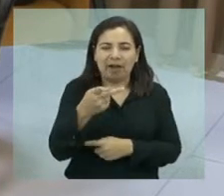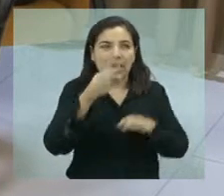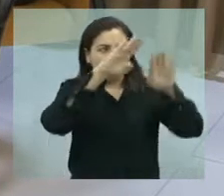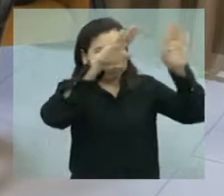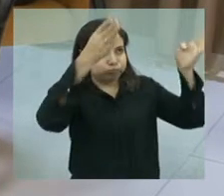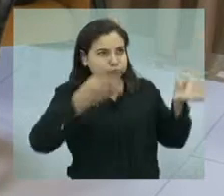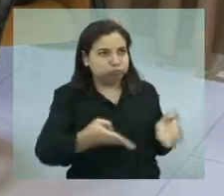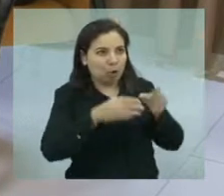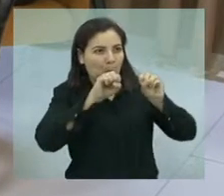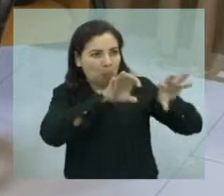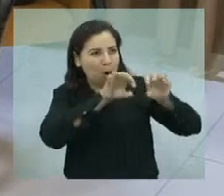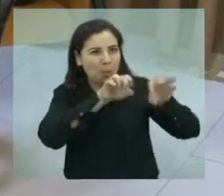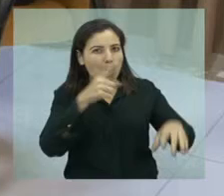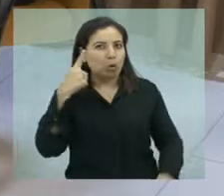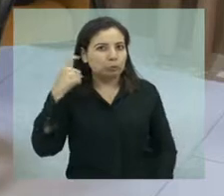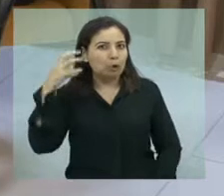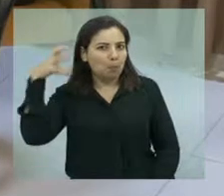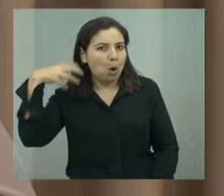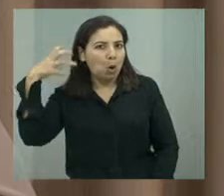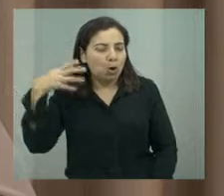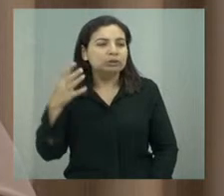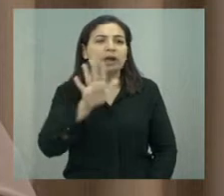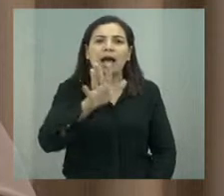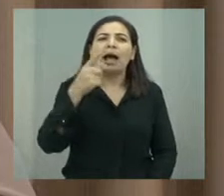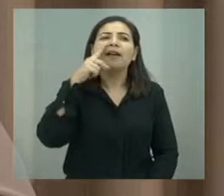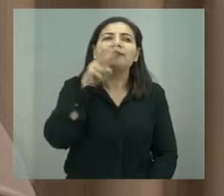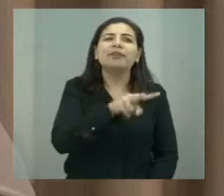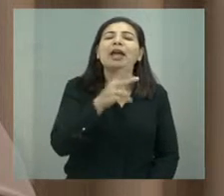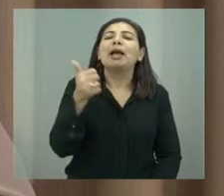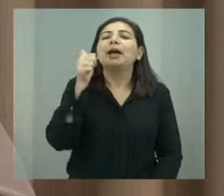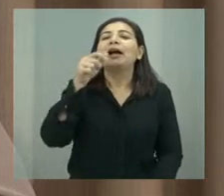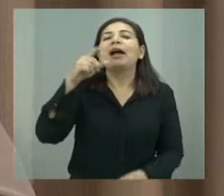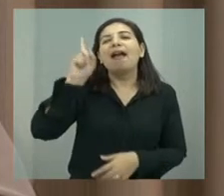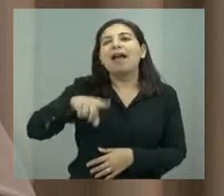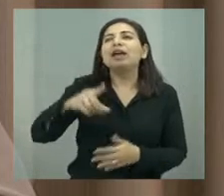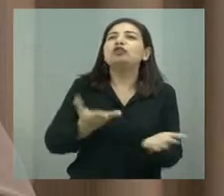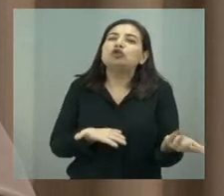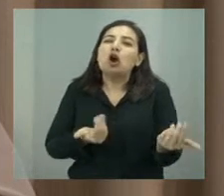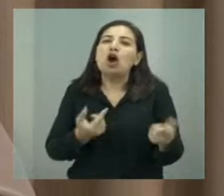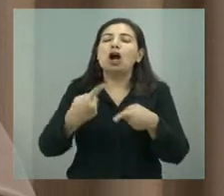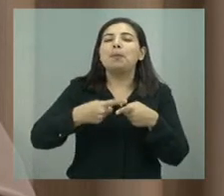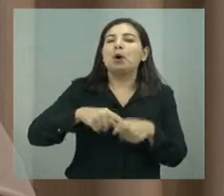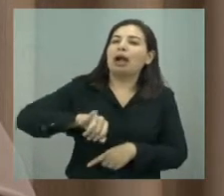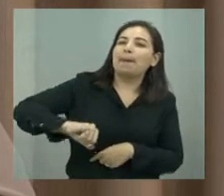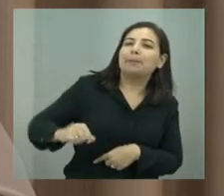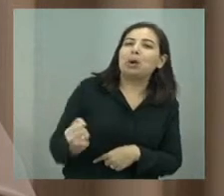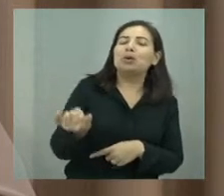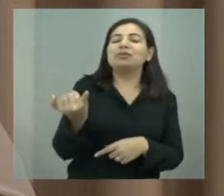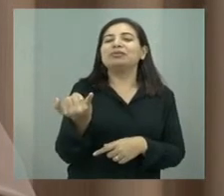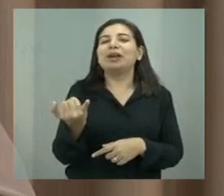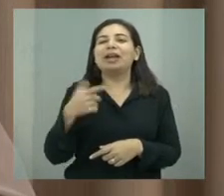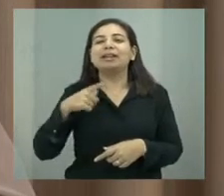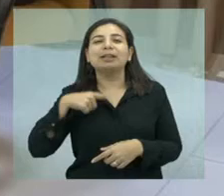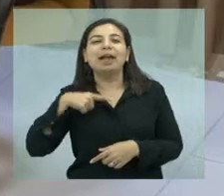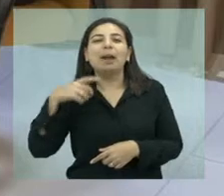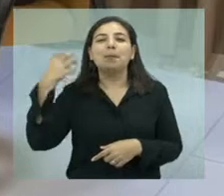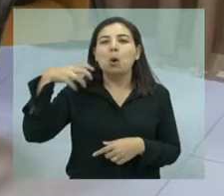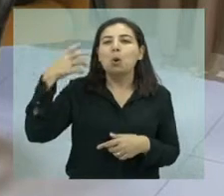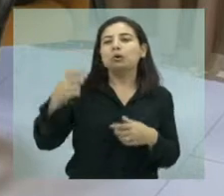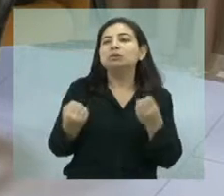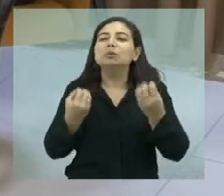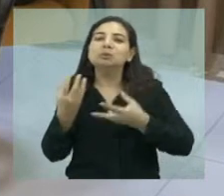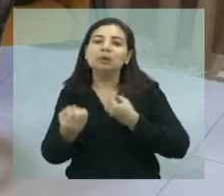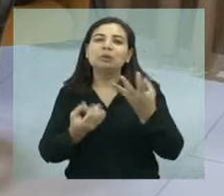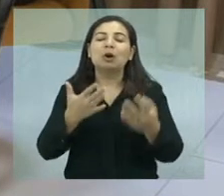logo na nossa mente a imagem do jovem, porque está aproveitando. E não é só isso, né? Existem os carros de som que são